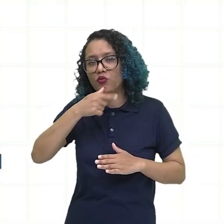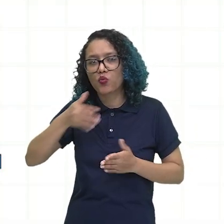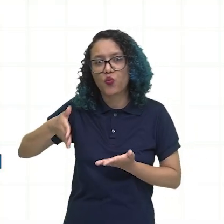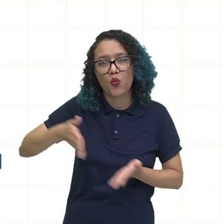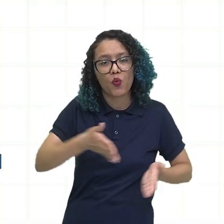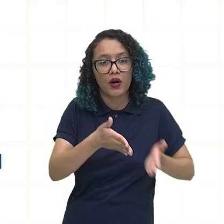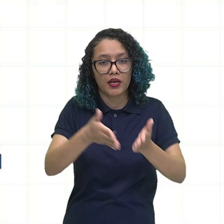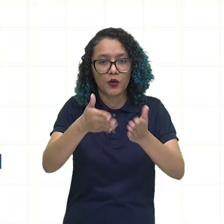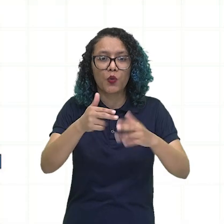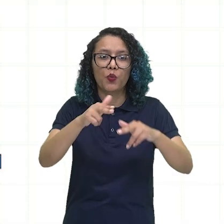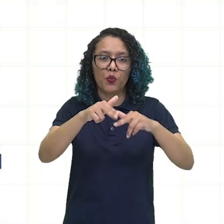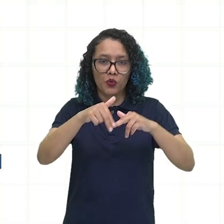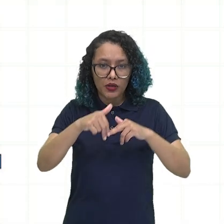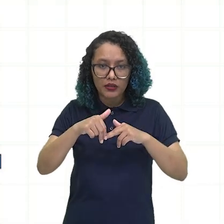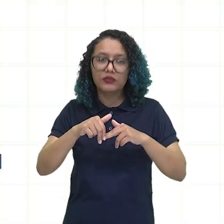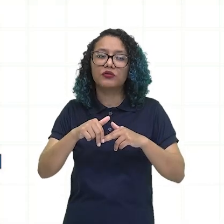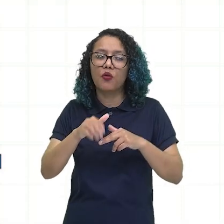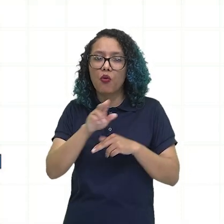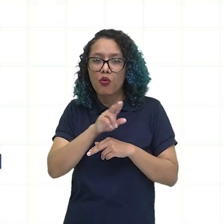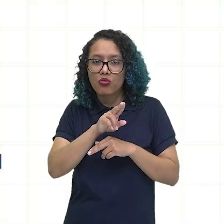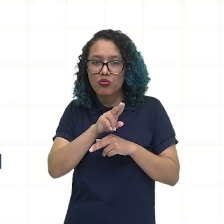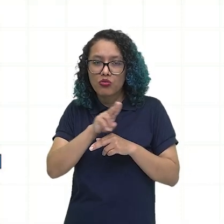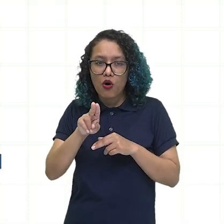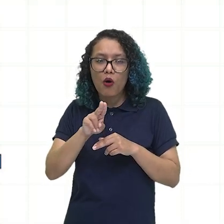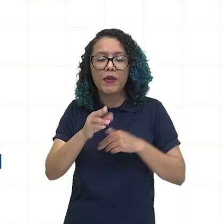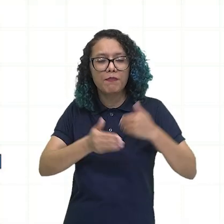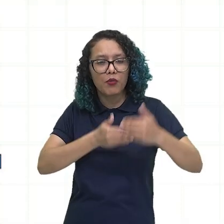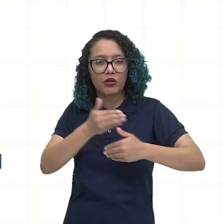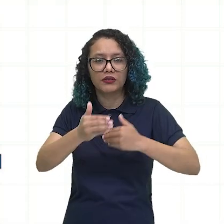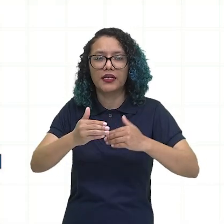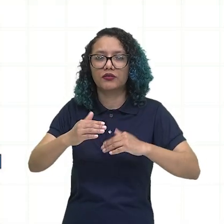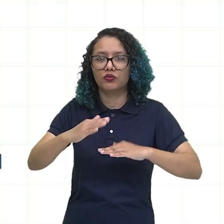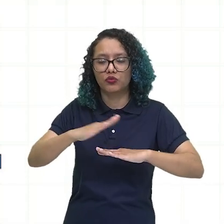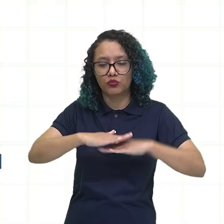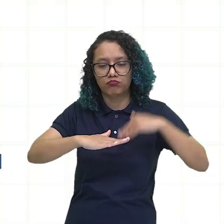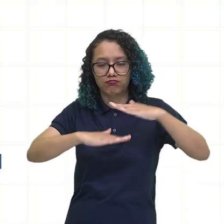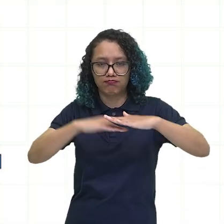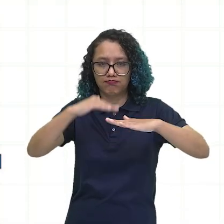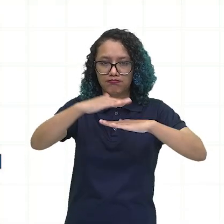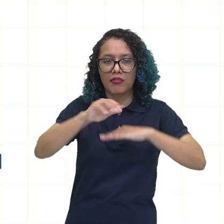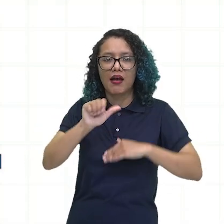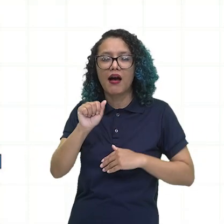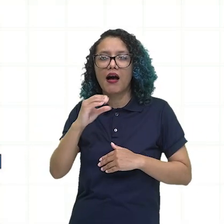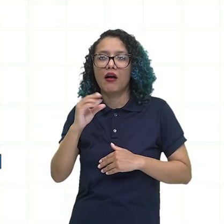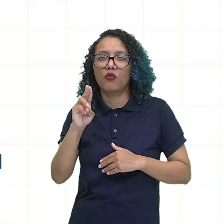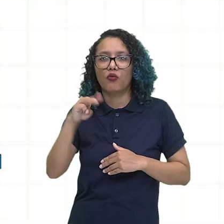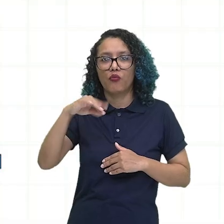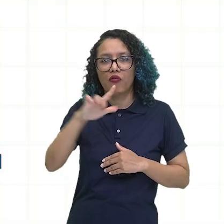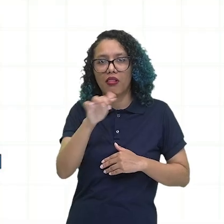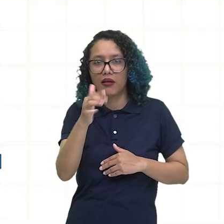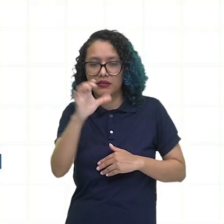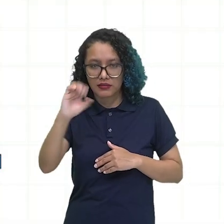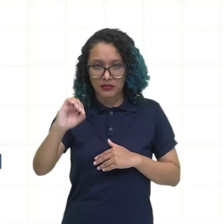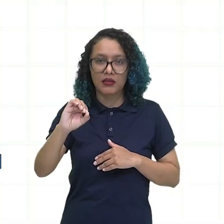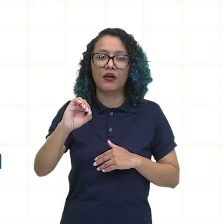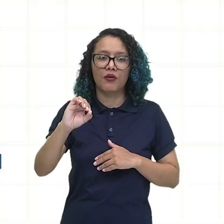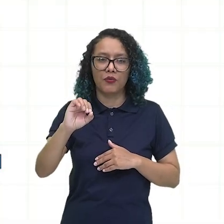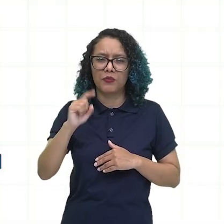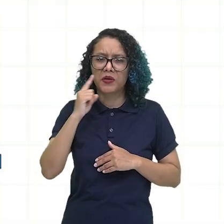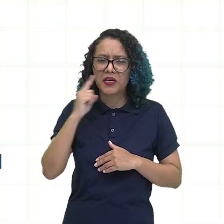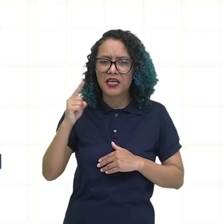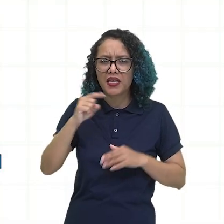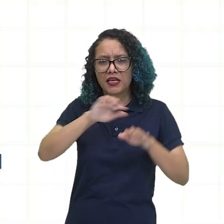é processos de acumulação, certo? E esse sedimento é